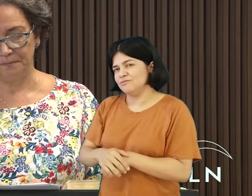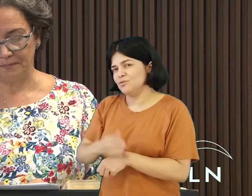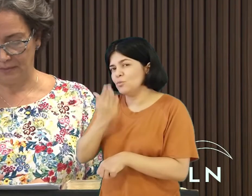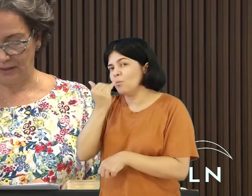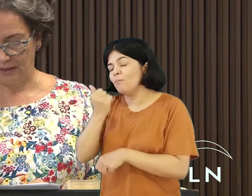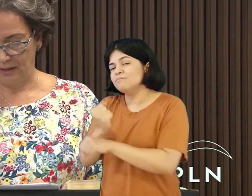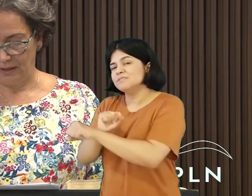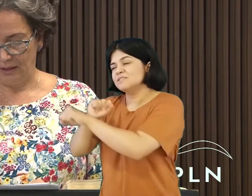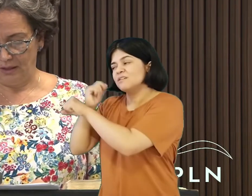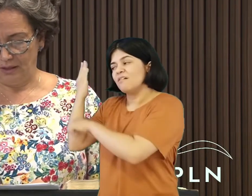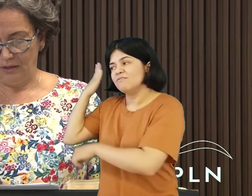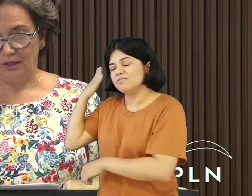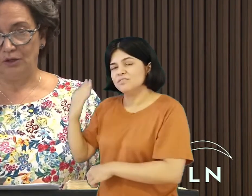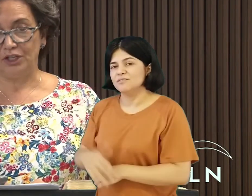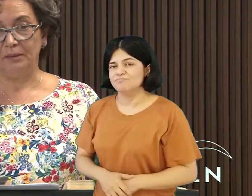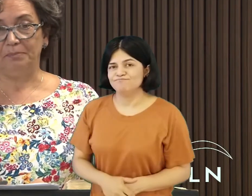escravidão.